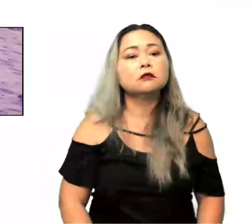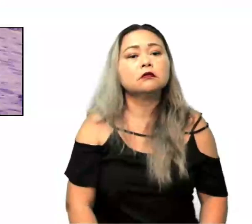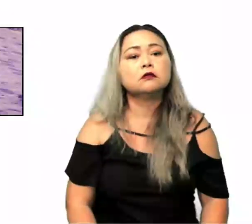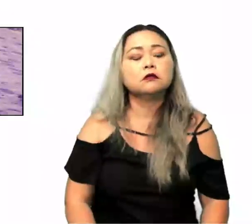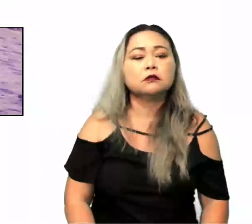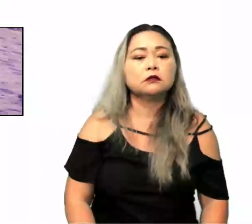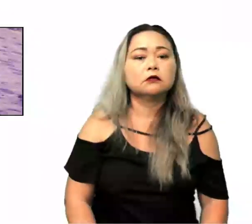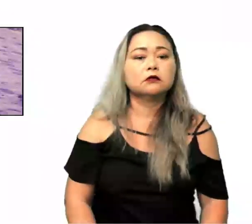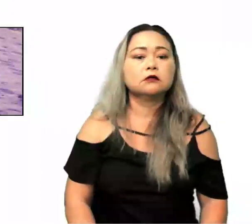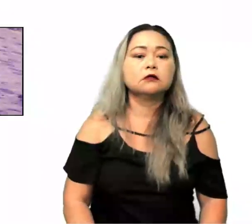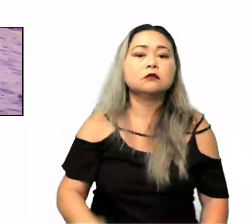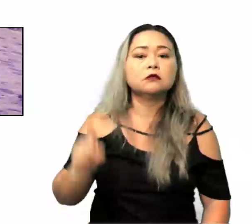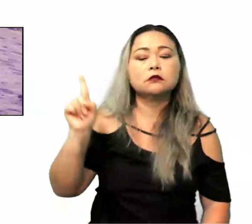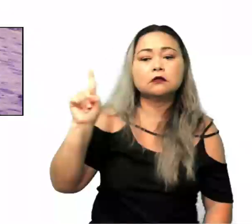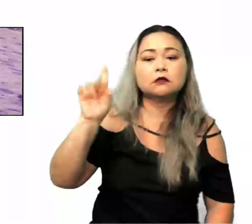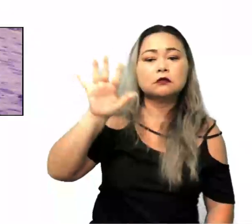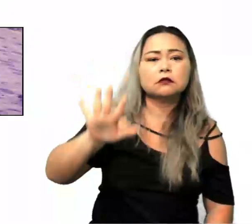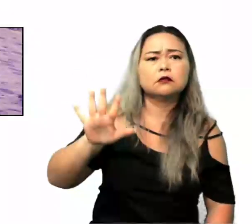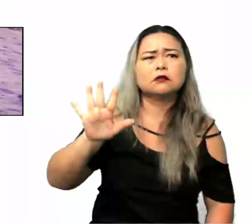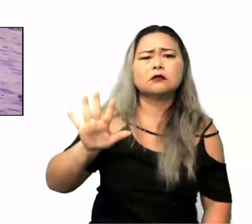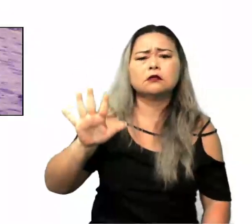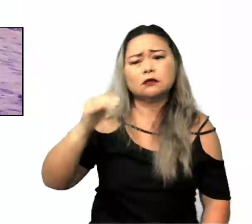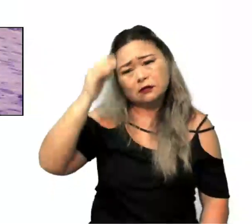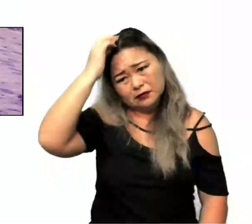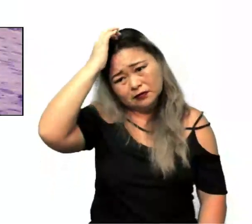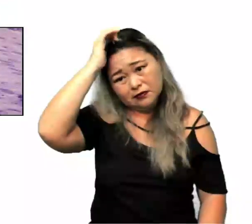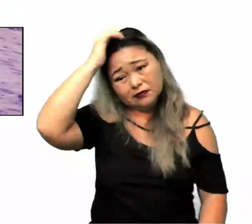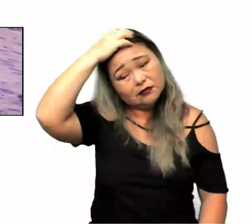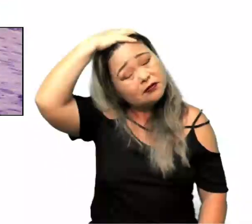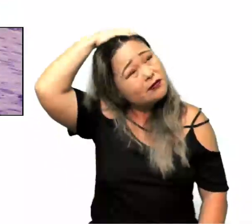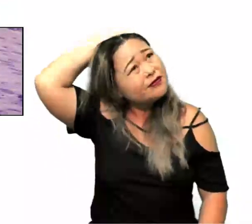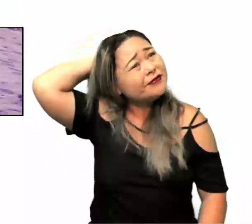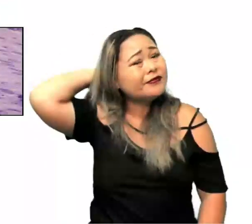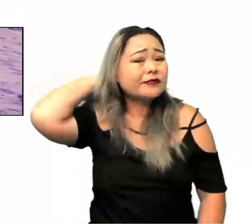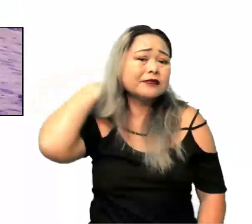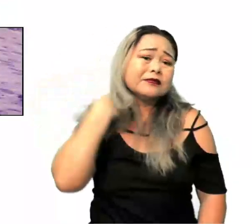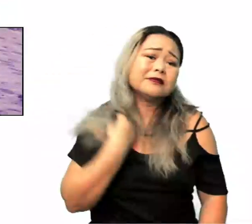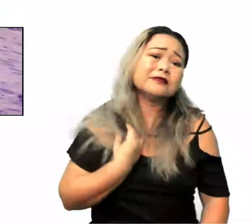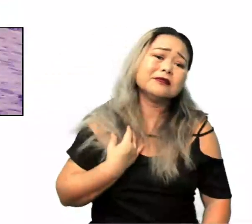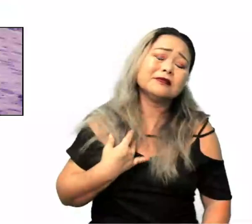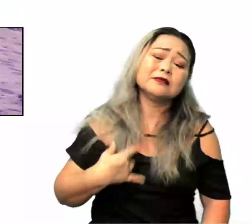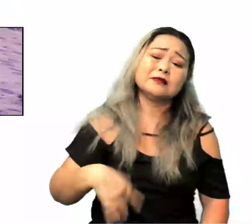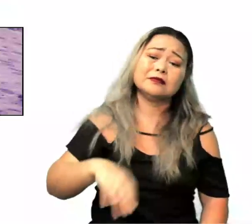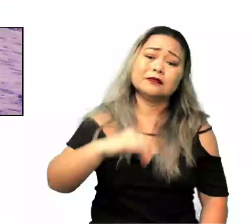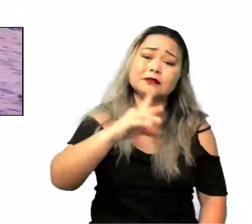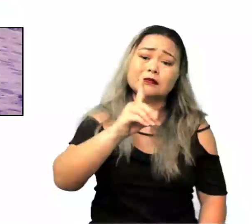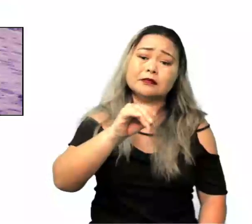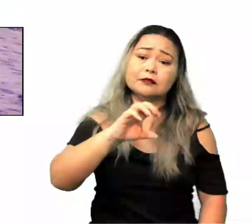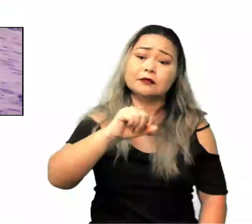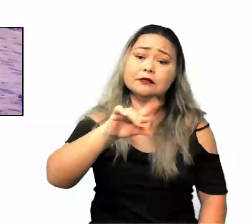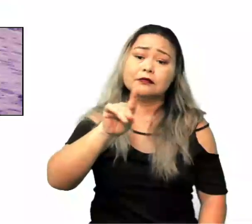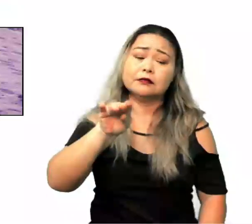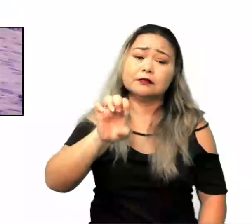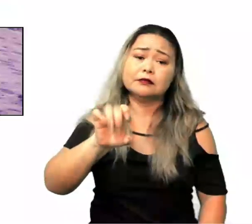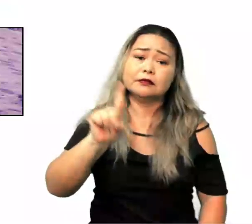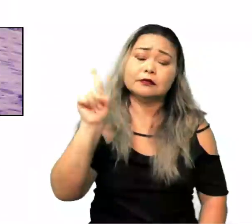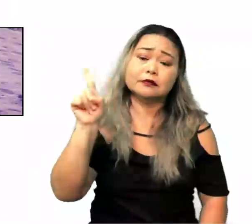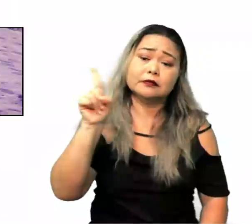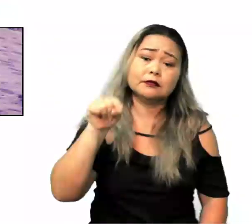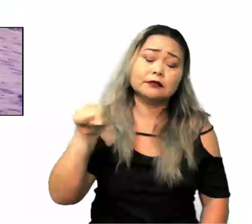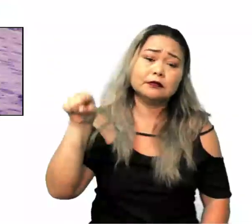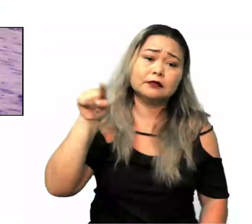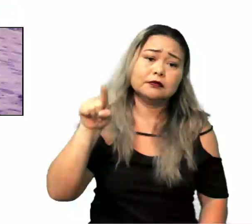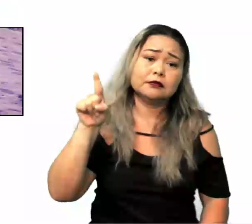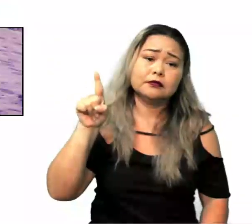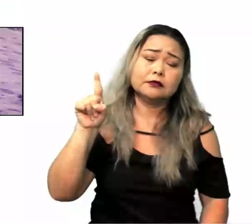aqui. Aqui a gente tem algumas formas, né, das nossas células. Formas discórdias, como a gente está vendo aqui nas nossas lindas, maravilhosas.